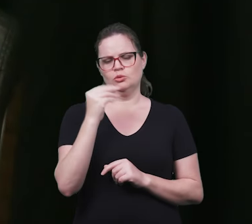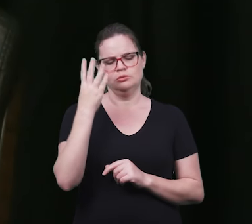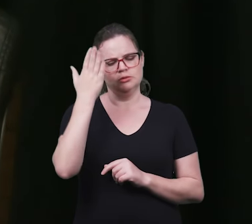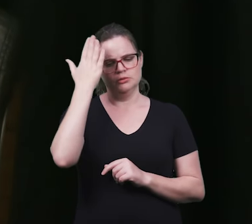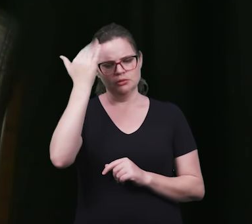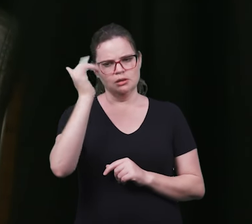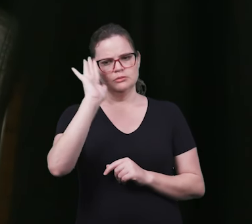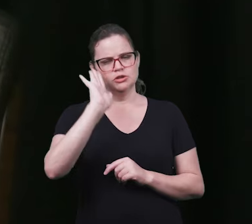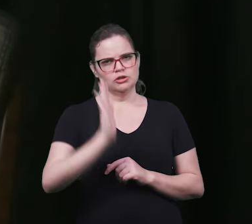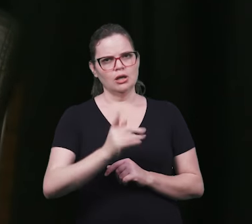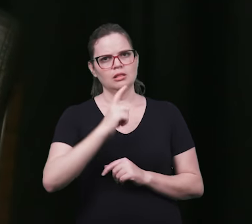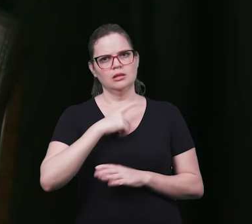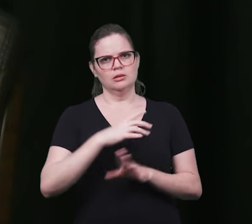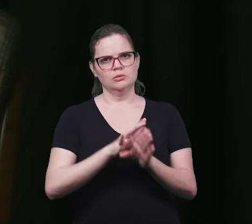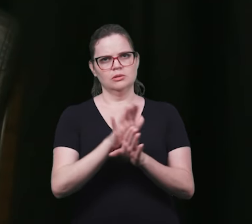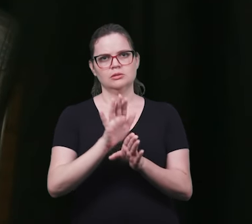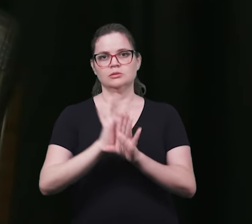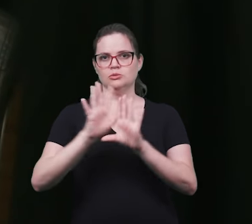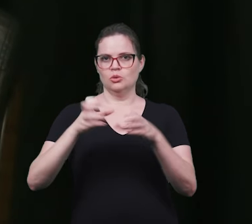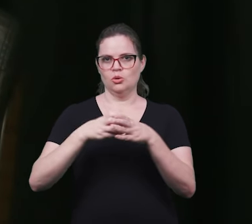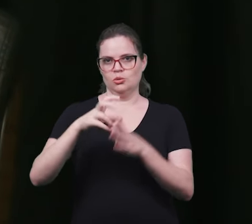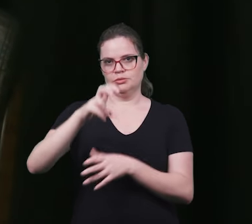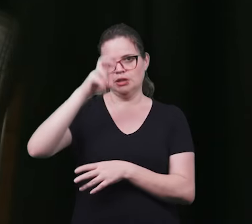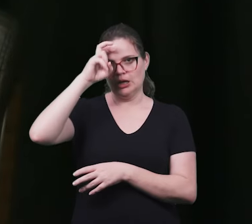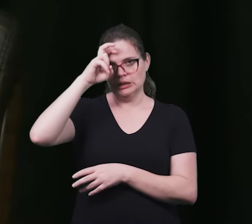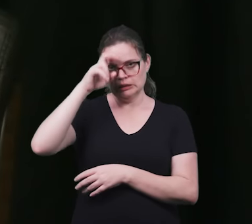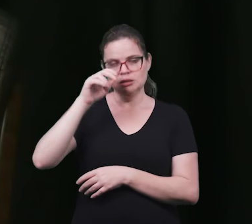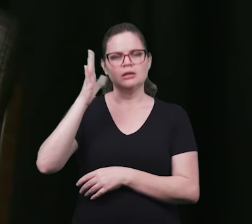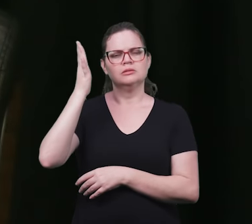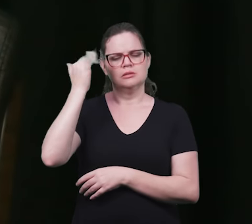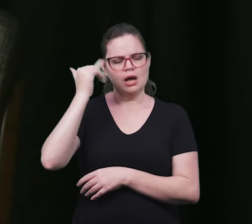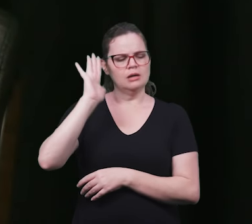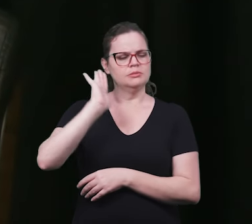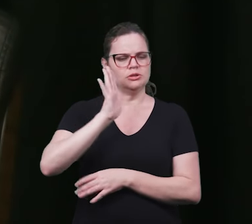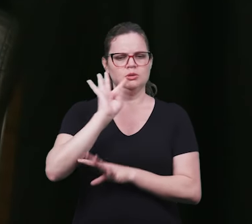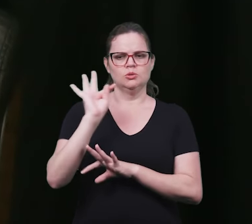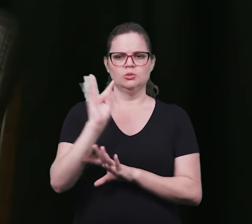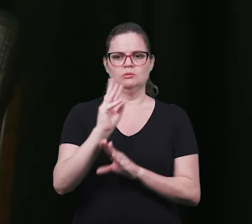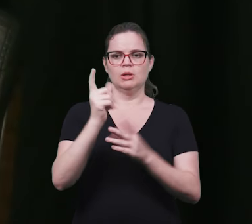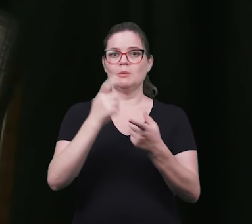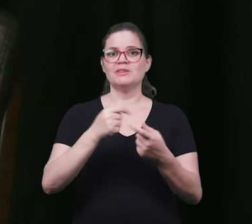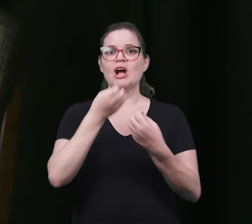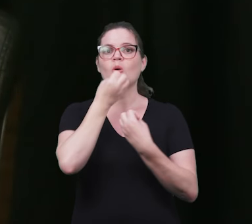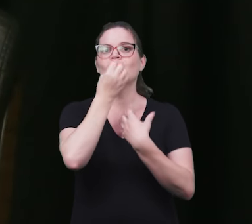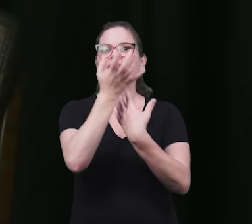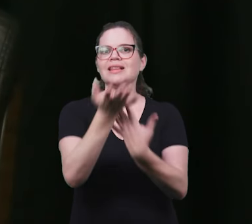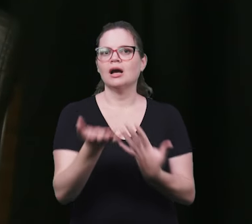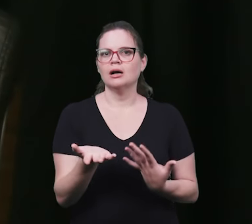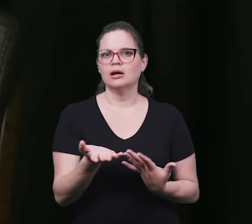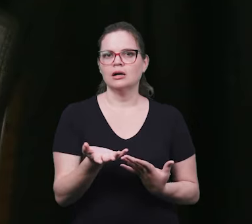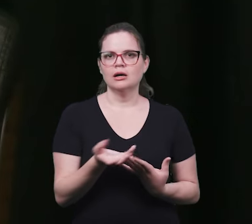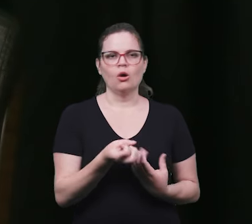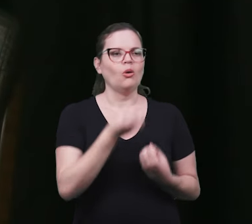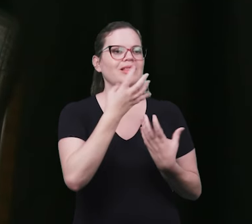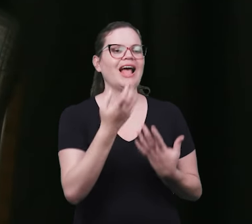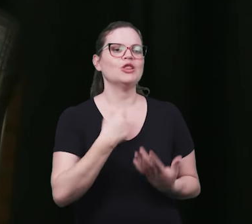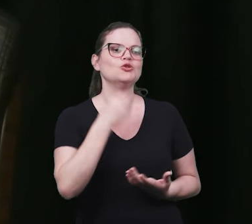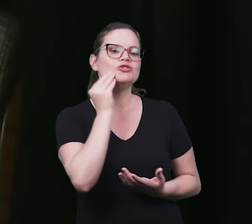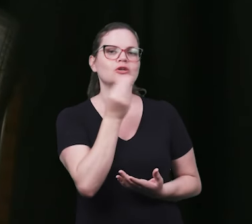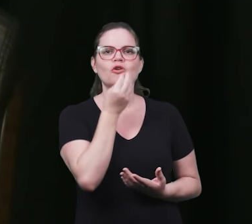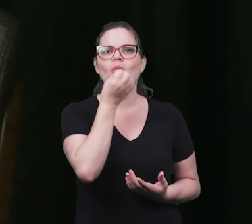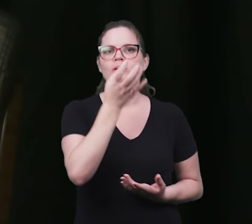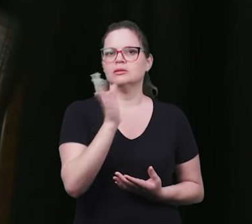consagração. Aqueles que são do grupo de exceção, na quinta-feira, todos estão sabendo, mas não há necessidade da gente externar para todo mundo que nós estamos em